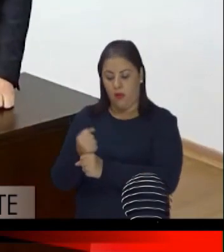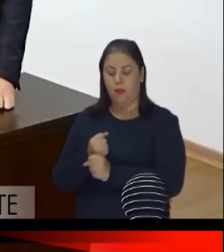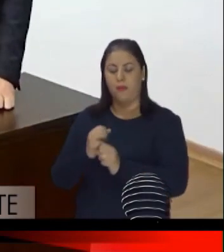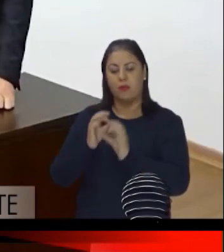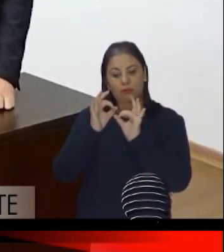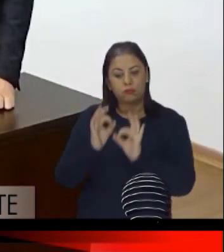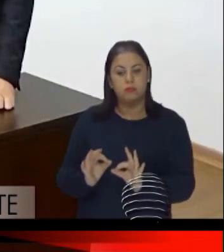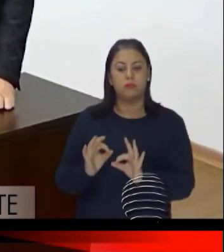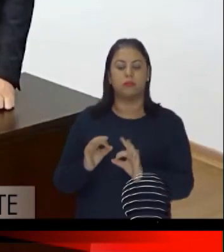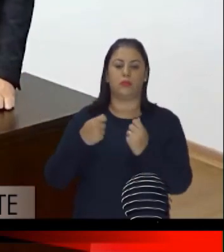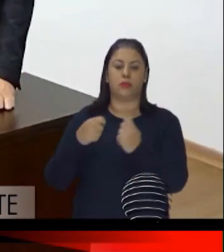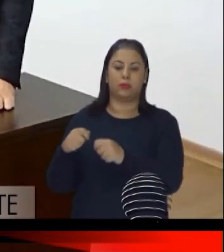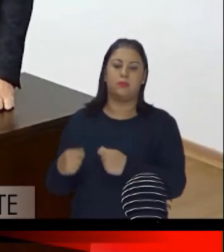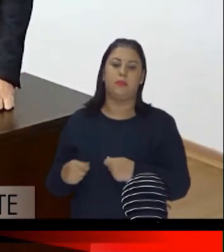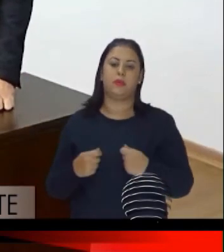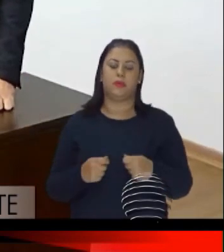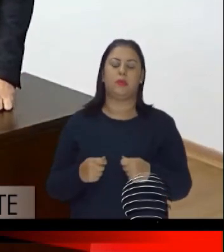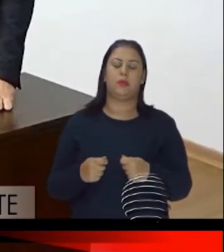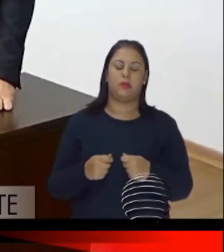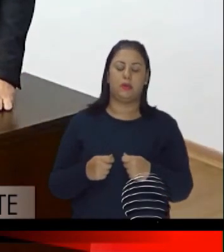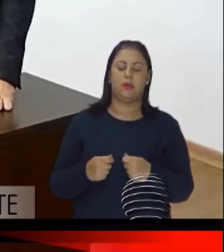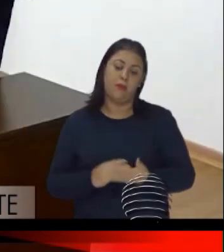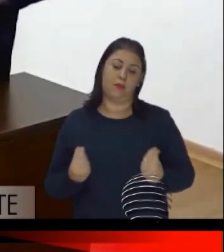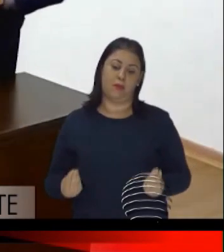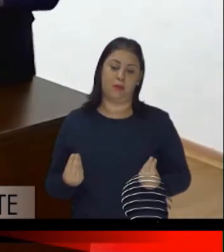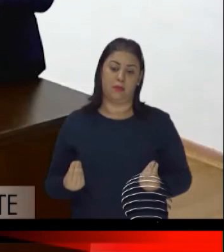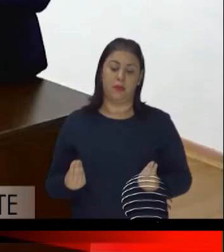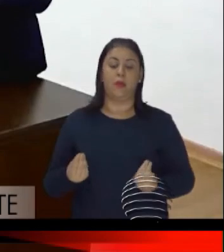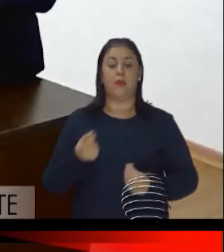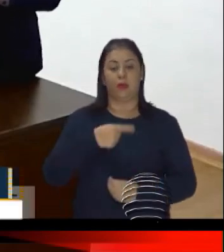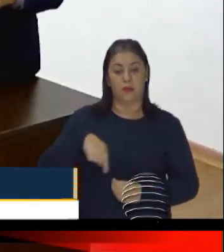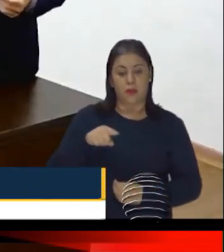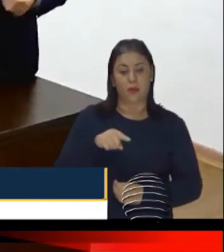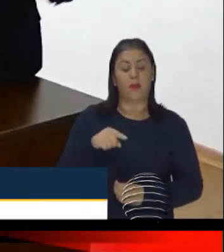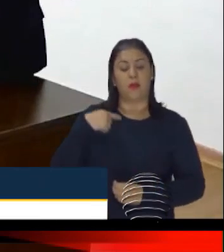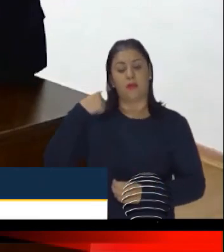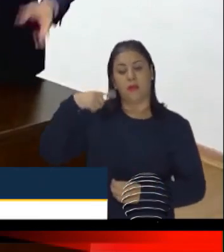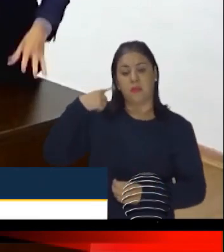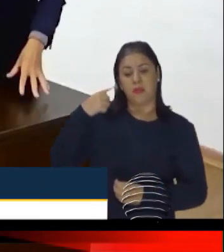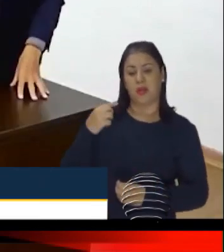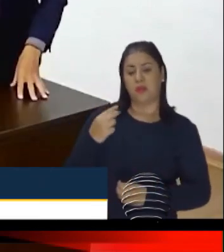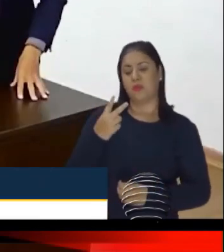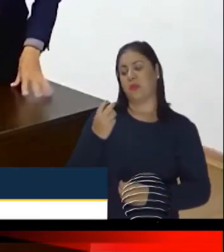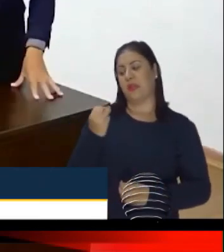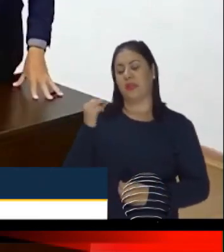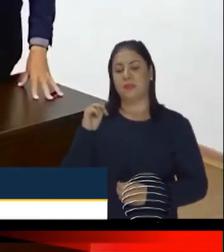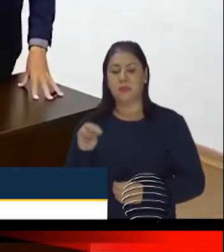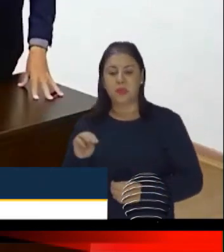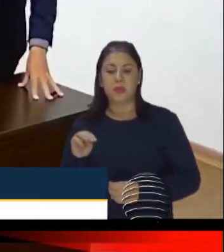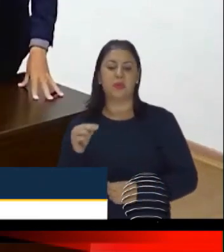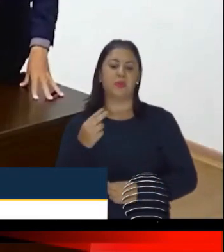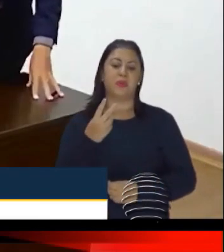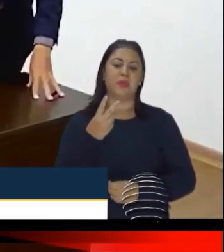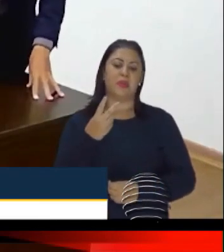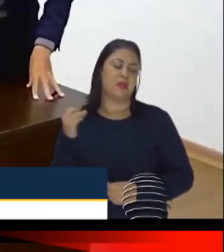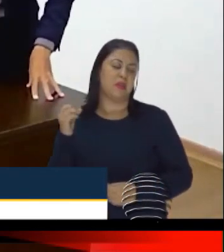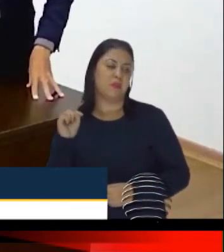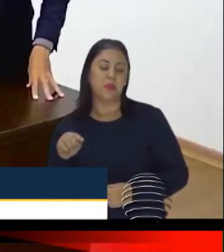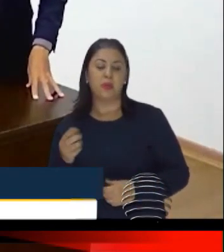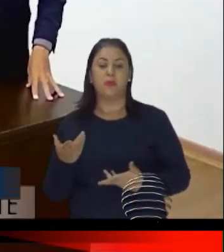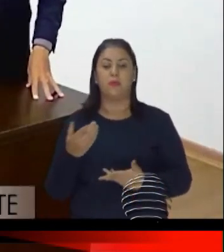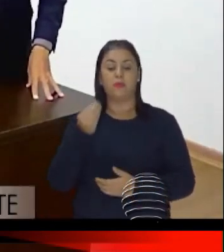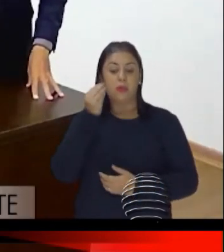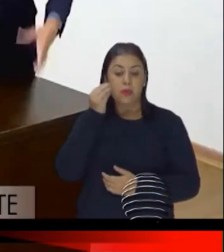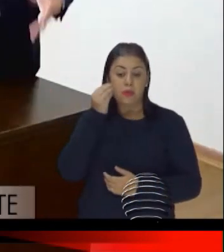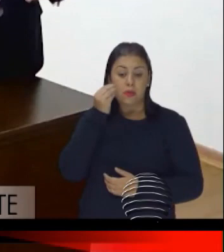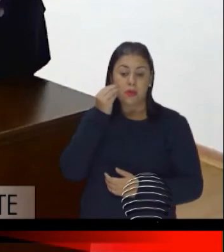elas estão sendo tratadas. Um deputado manda e fala, 200 mil, 300 mil, não vai sanar. Por isso que o prefeito está tentando fazer